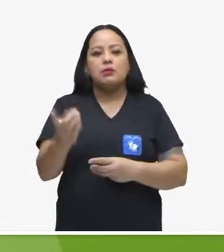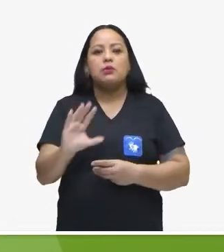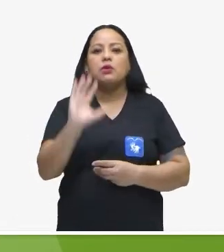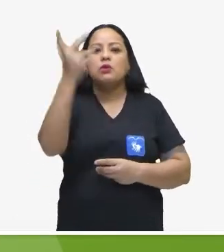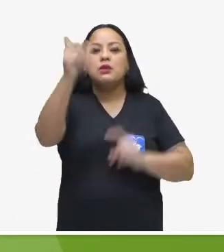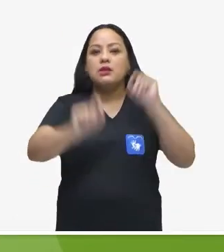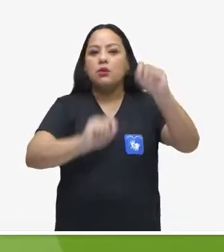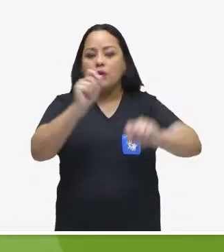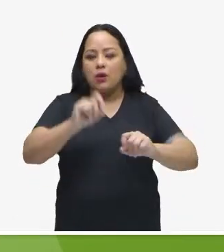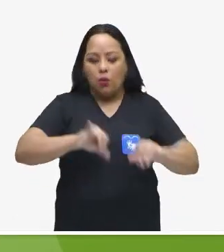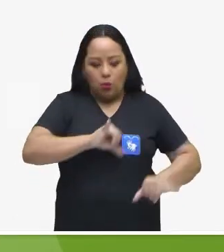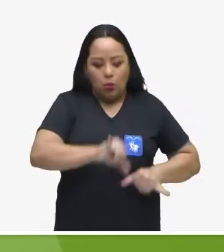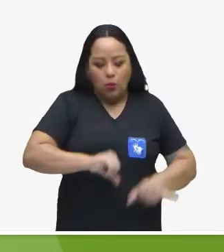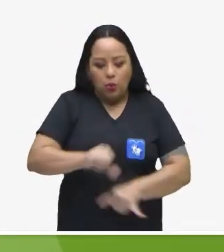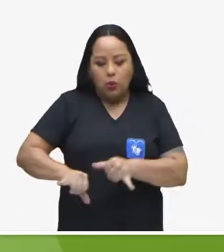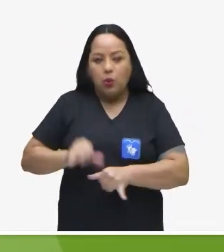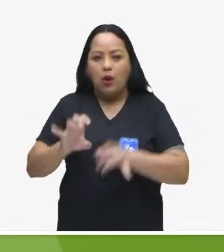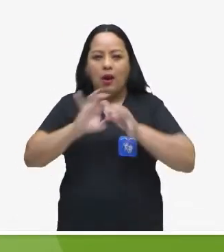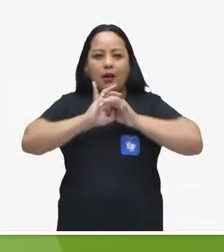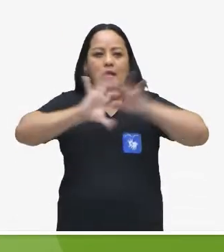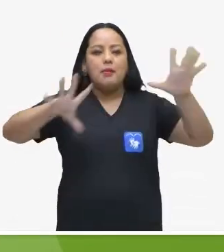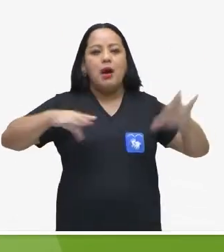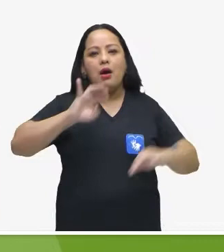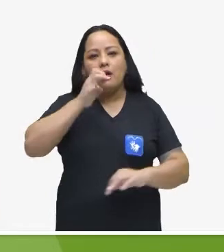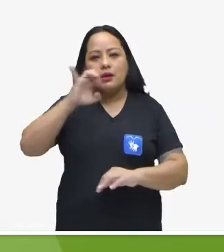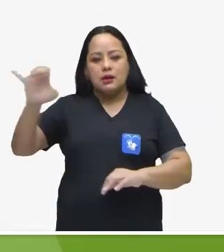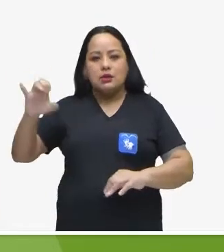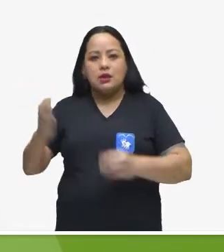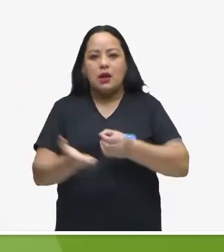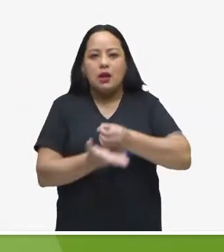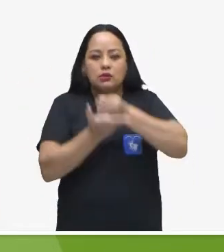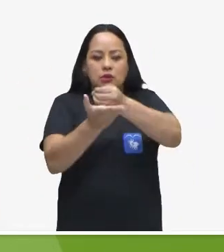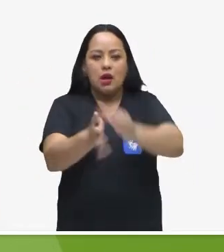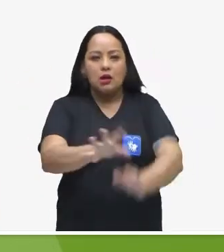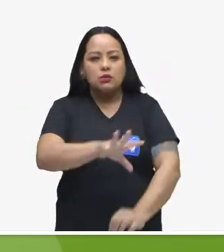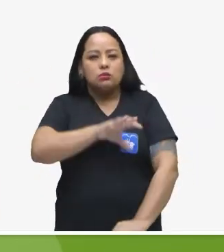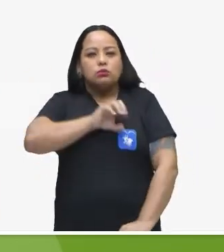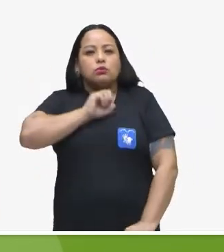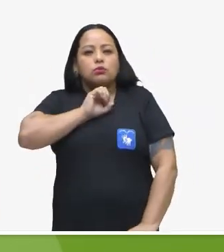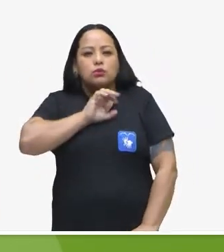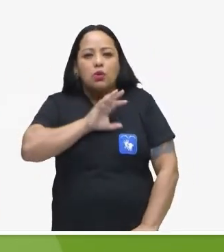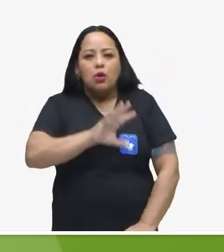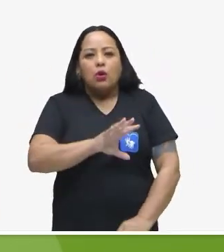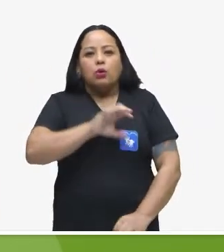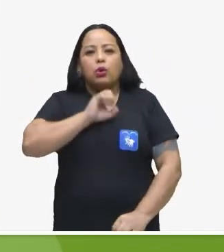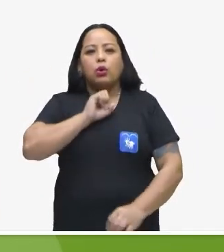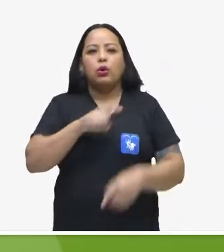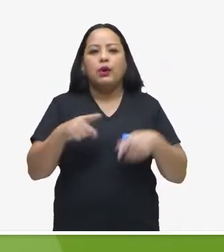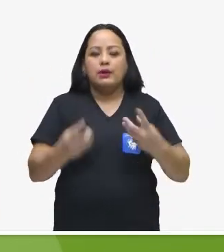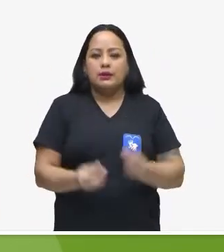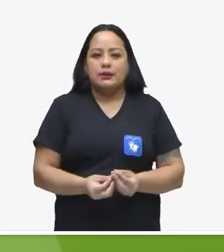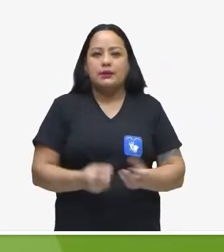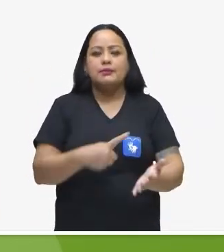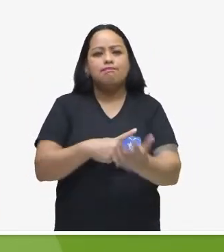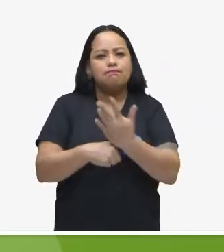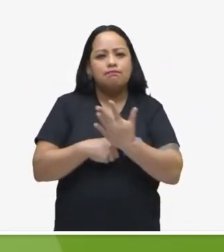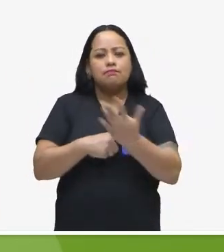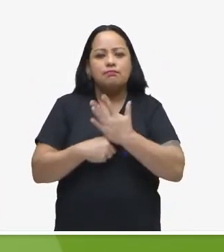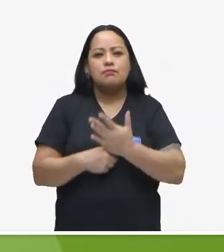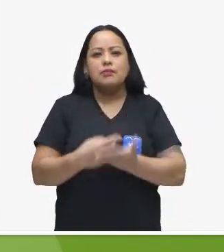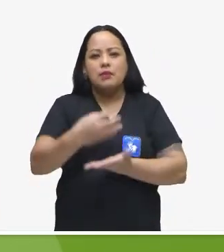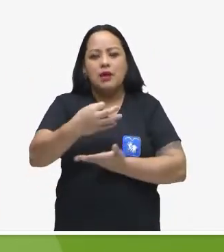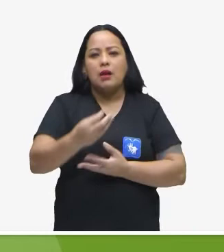quê? O metabolismo. Vai liberar energia, vai ajudar ali na minha respiração, né, vai nos dar ali vitaminas necessárias